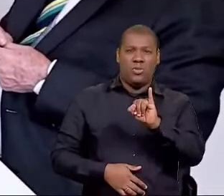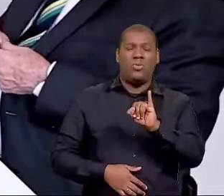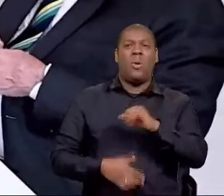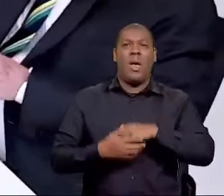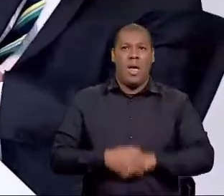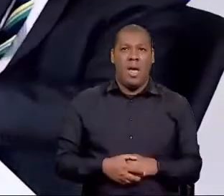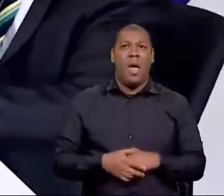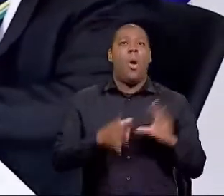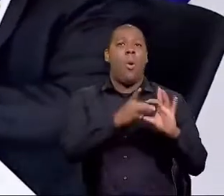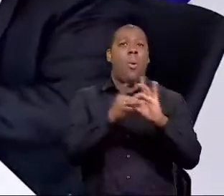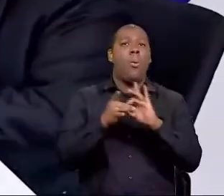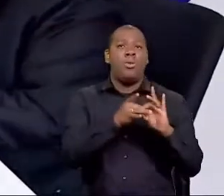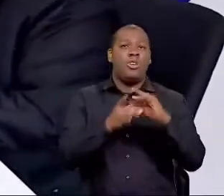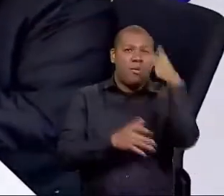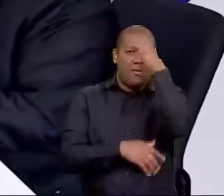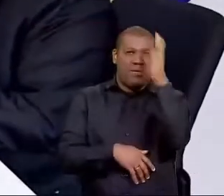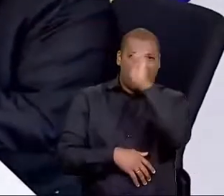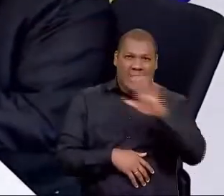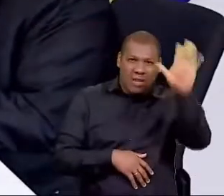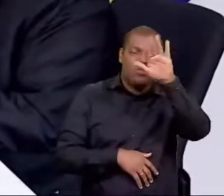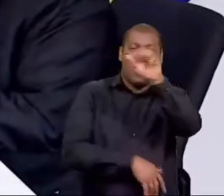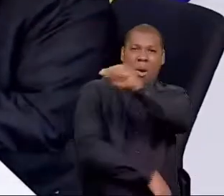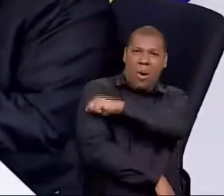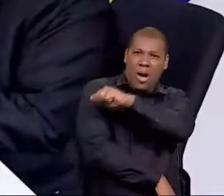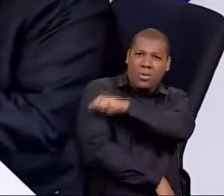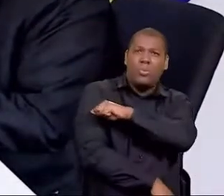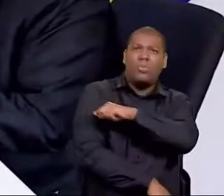tido presidentas mulheres, né, recentemente.